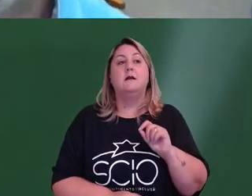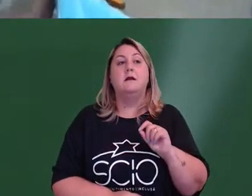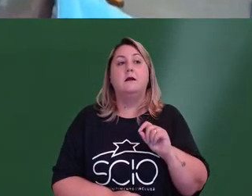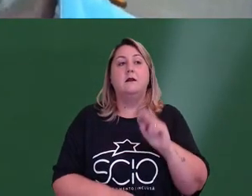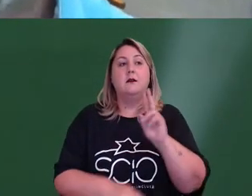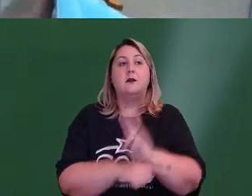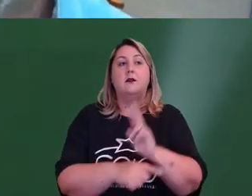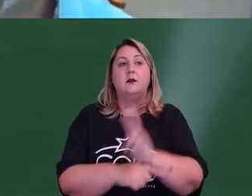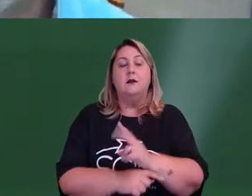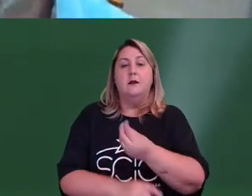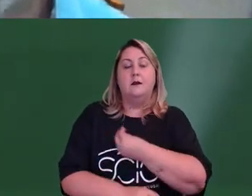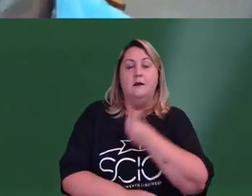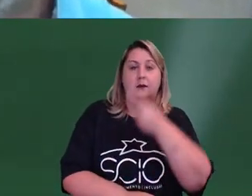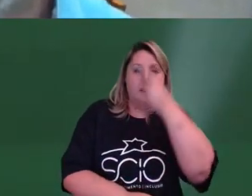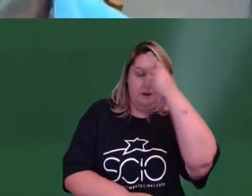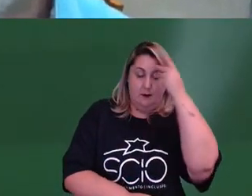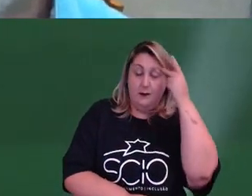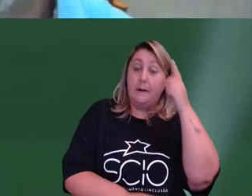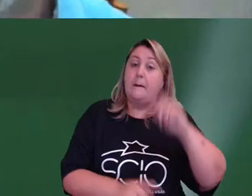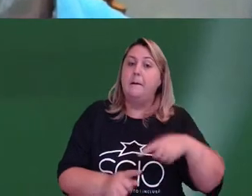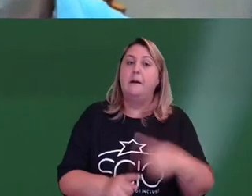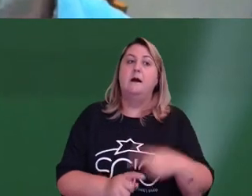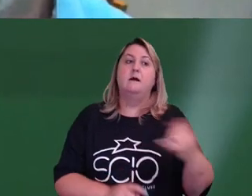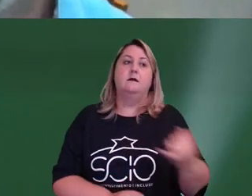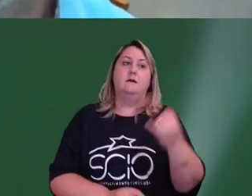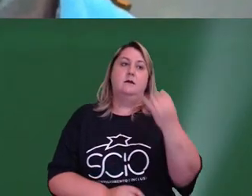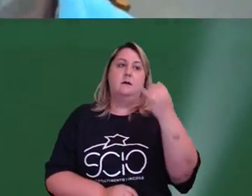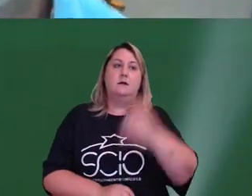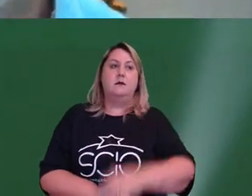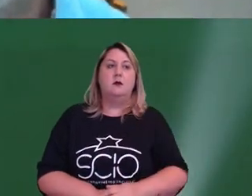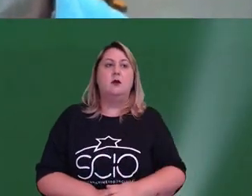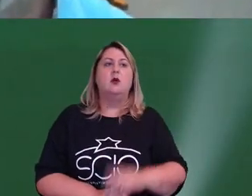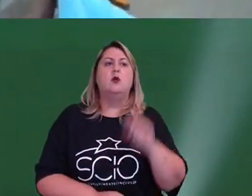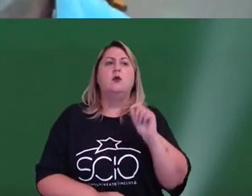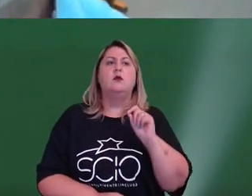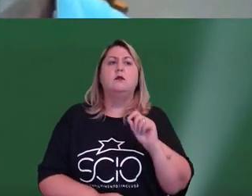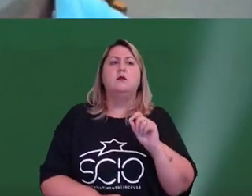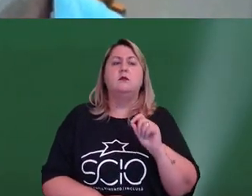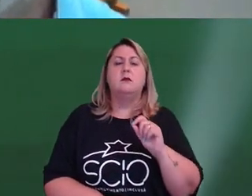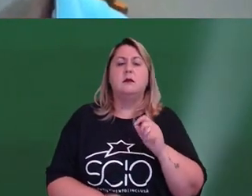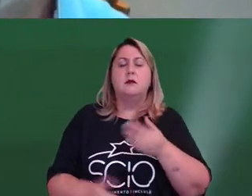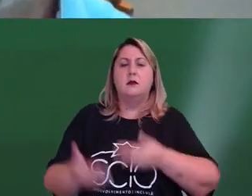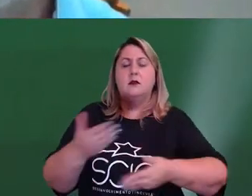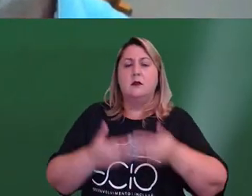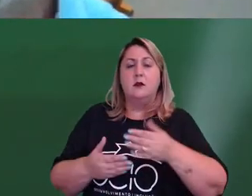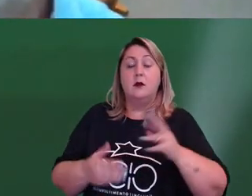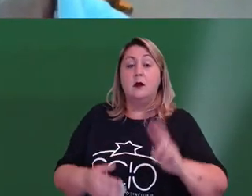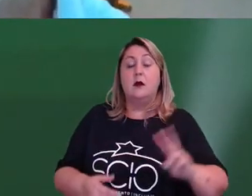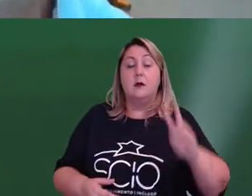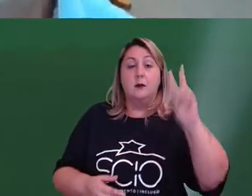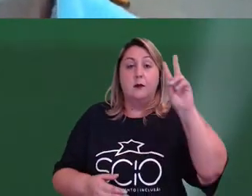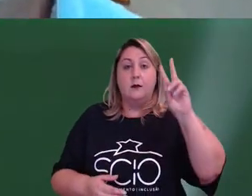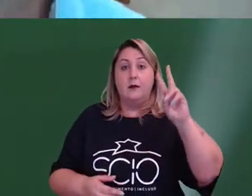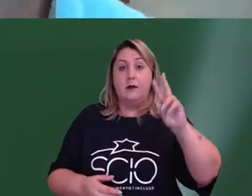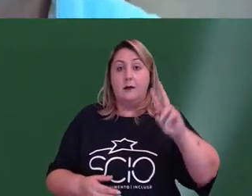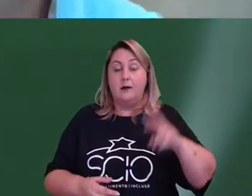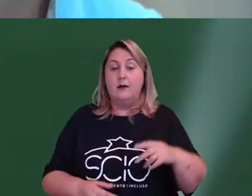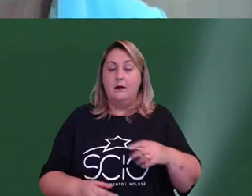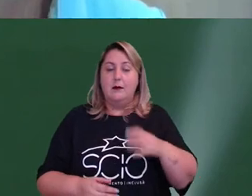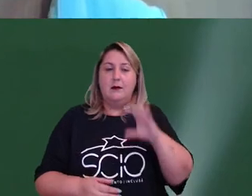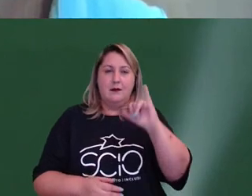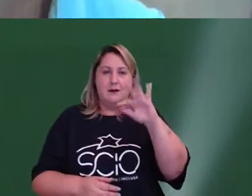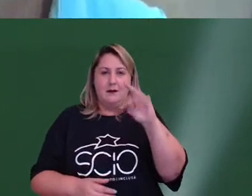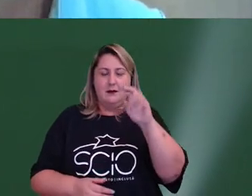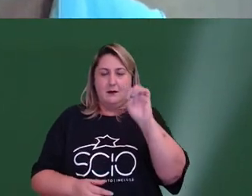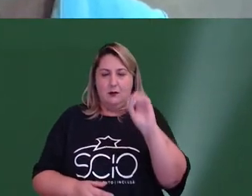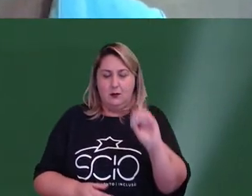cuidar da vida das pessoas é o mais importante e o que está acima de tudo para nós é um valor para CitroSul. É isso